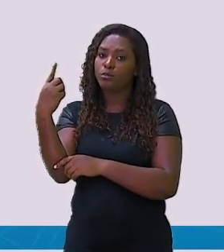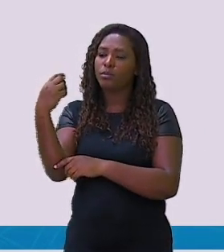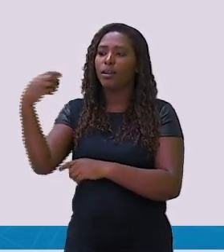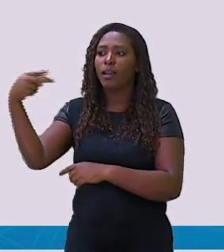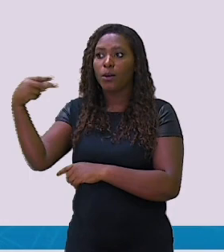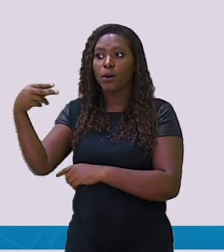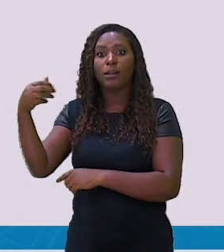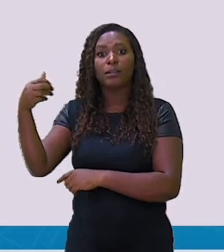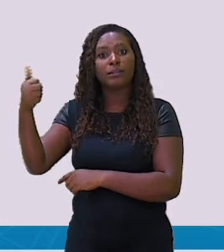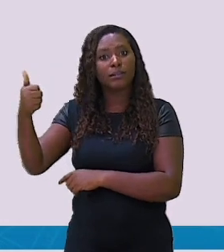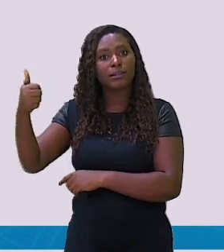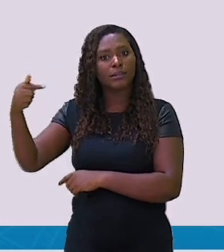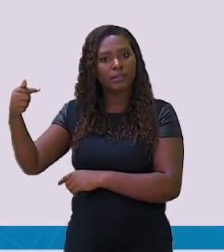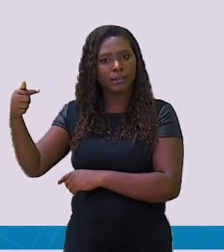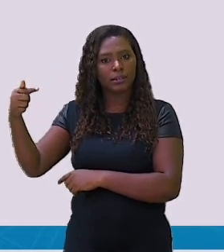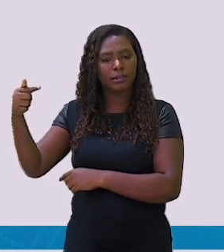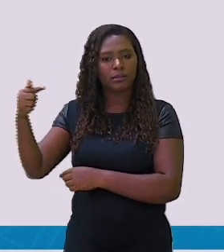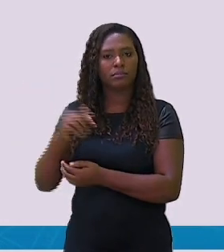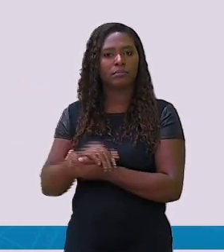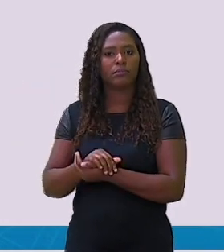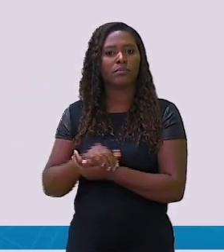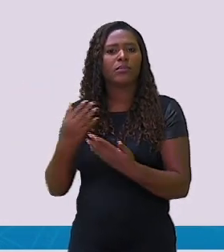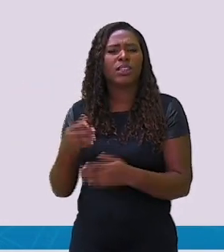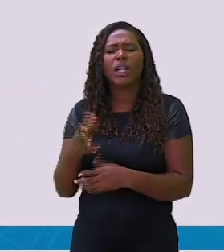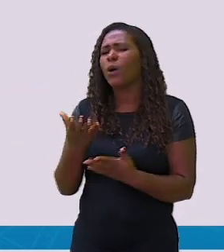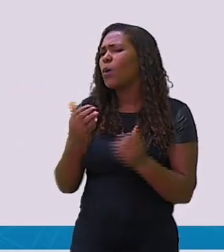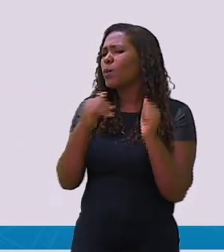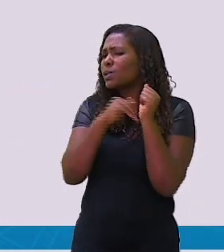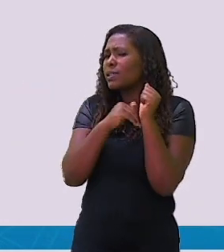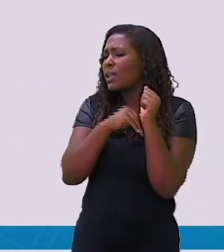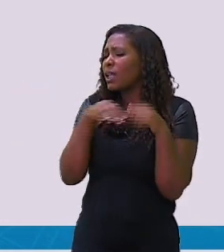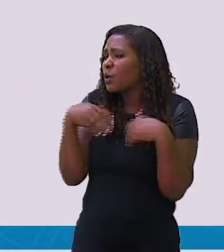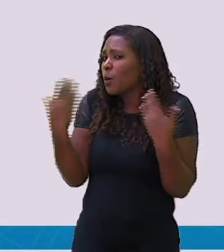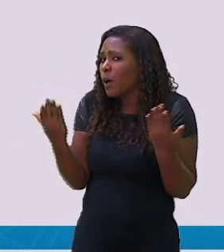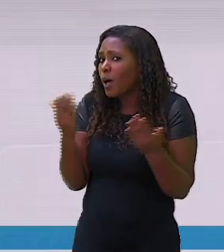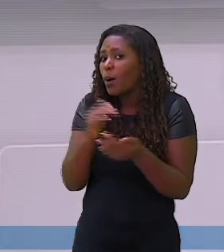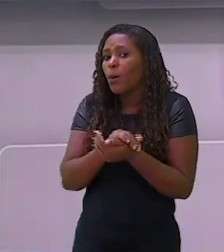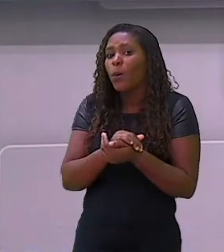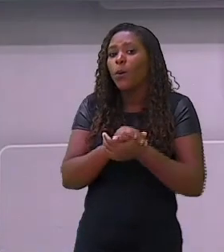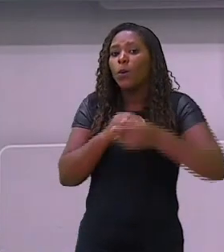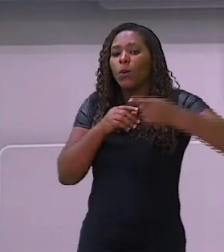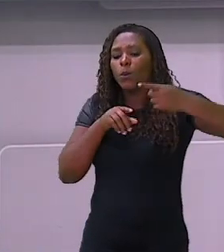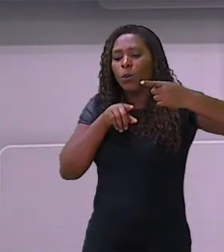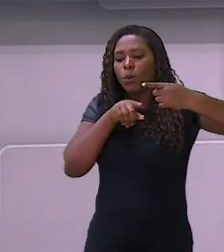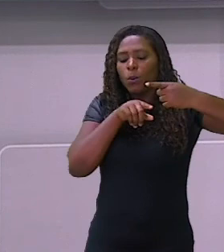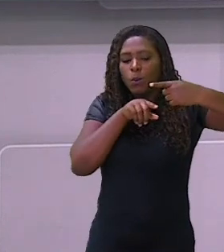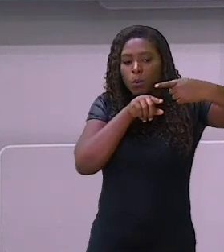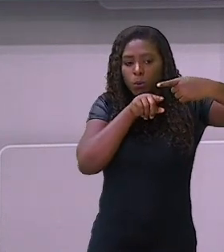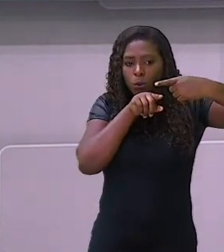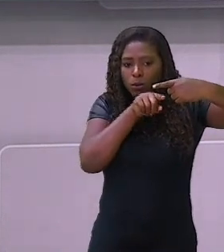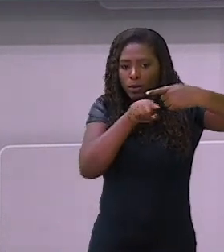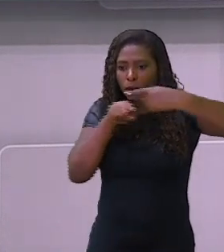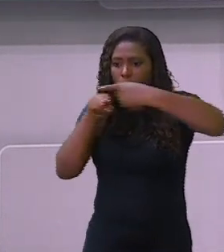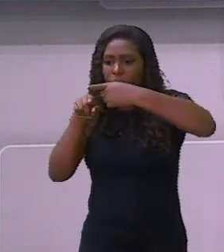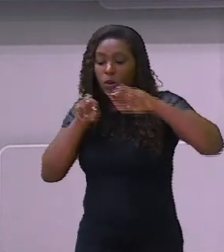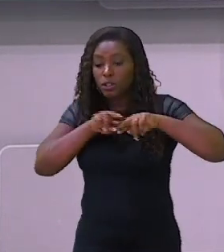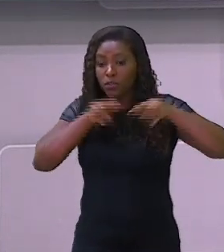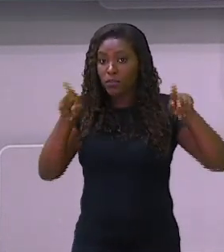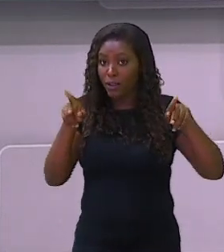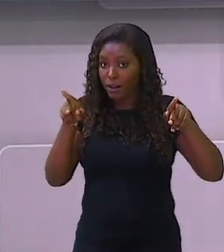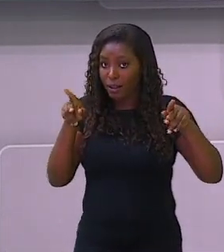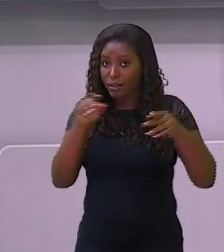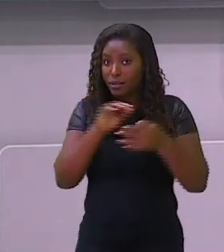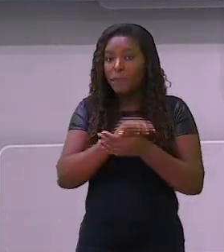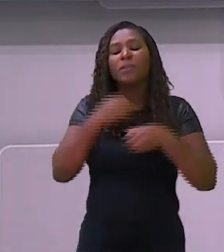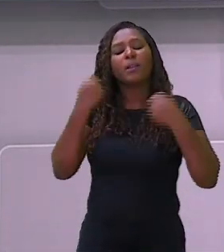17 estamos segredo aqui gente denominadores diferentes vocês tem que encontrar o denominador que